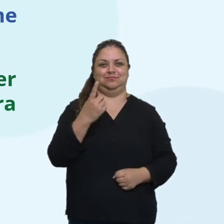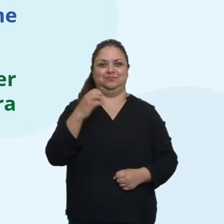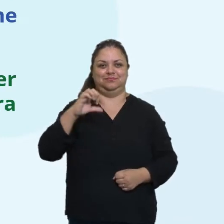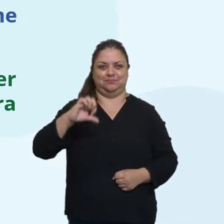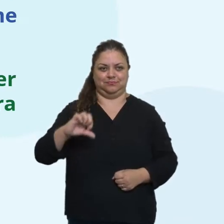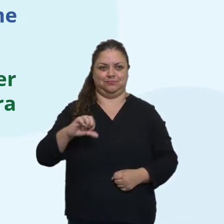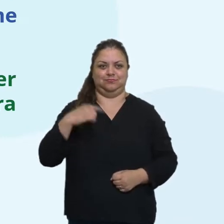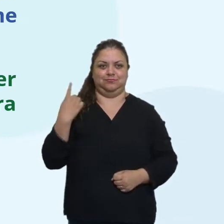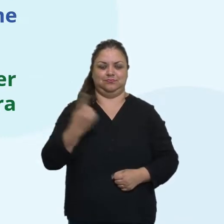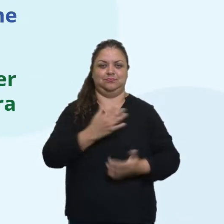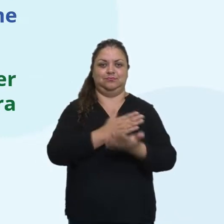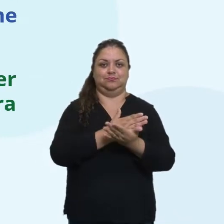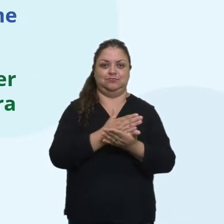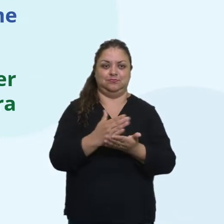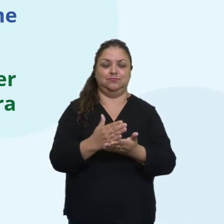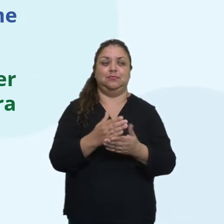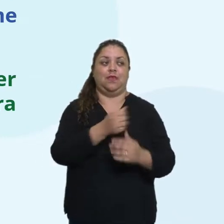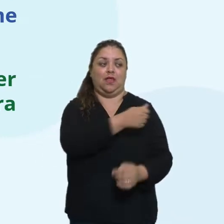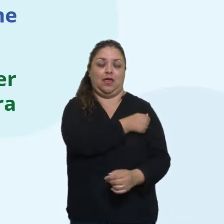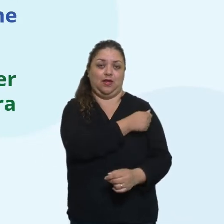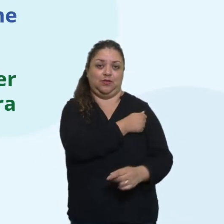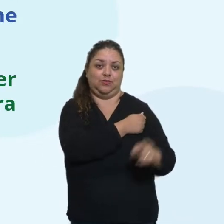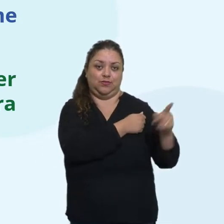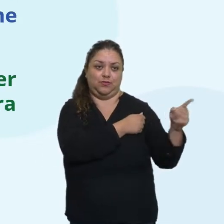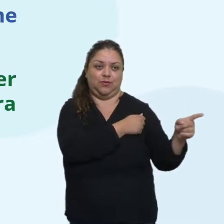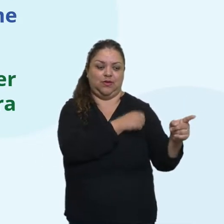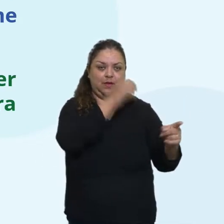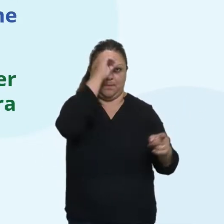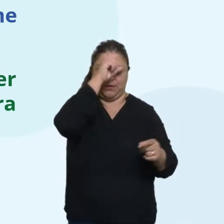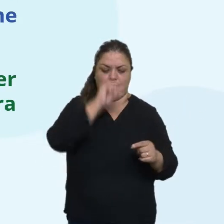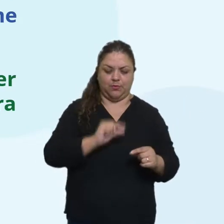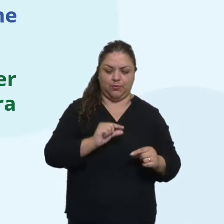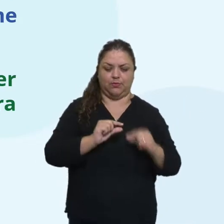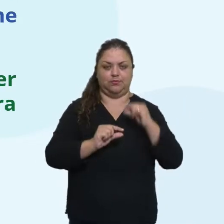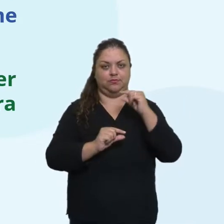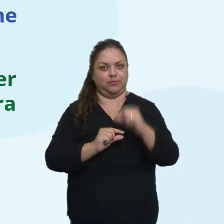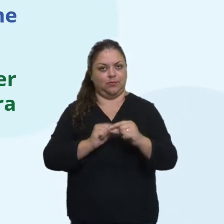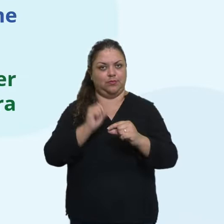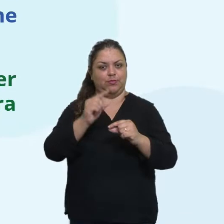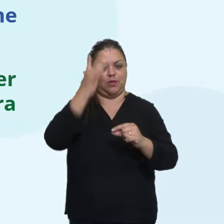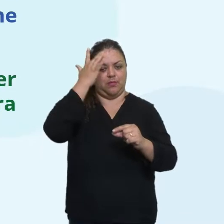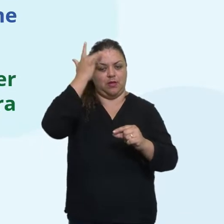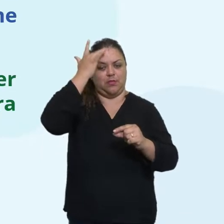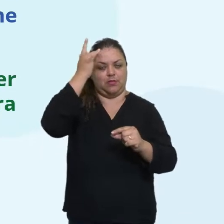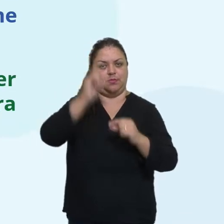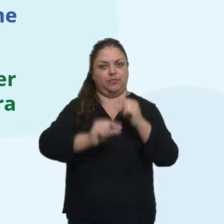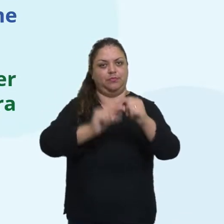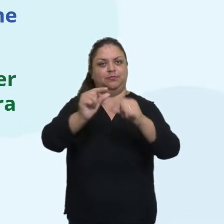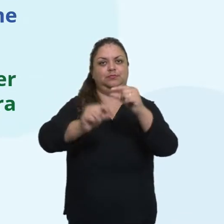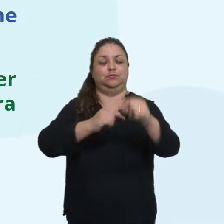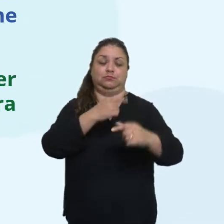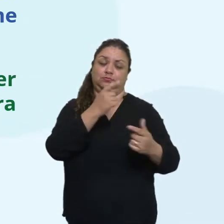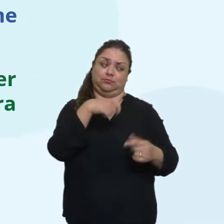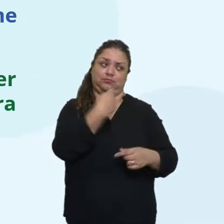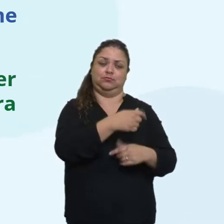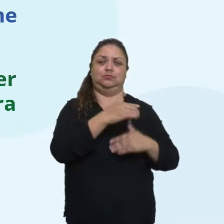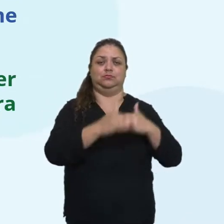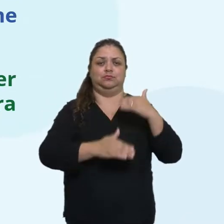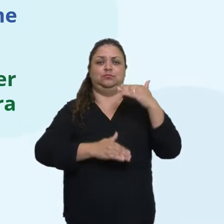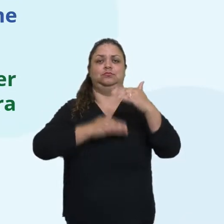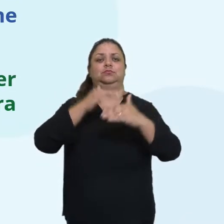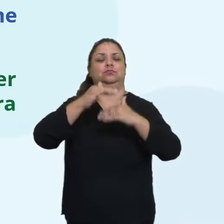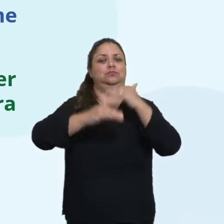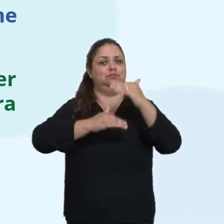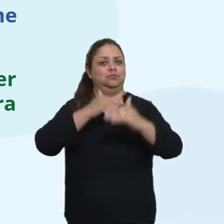veicular que o aluno à medida que ele aprende a tem um pouco hoje um pouco amanhã e isso a gente entende como desenvolvimento do processo